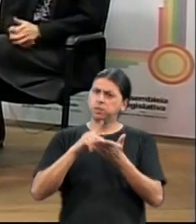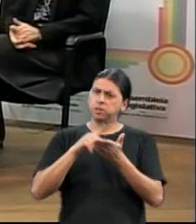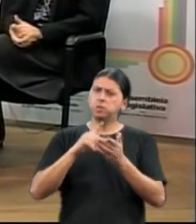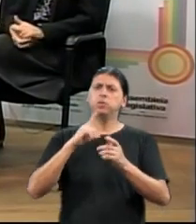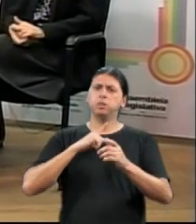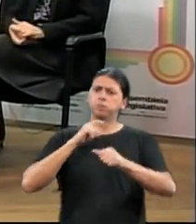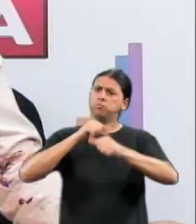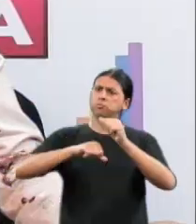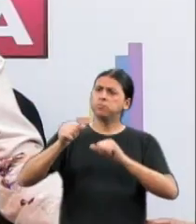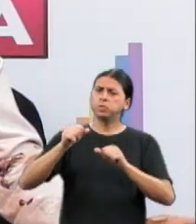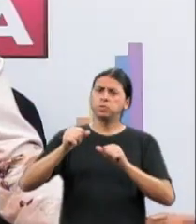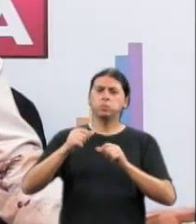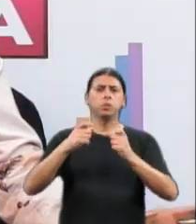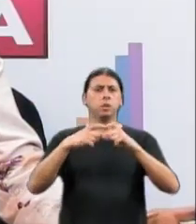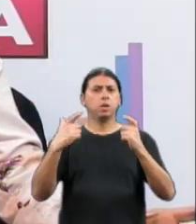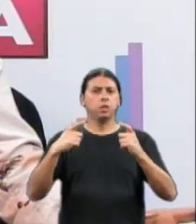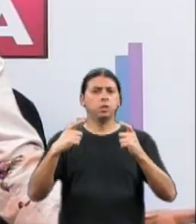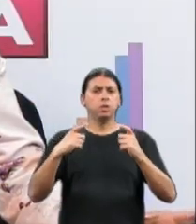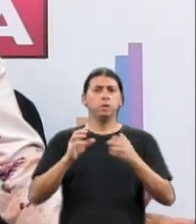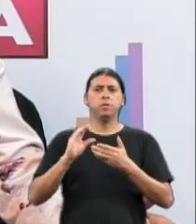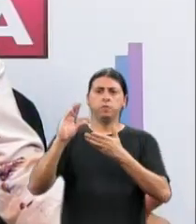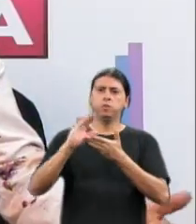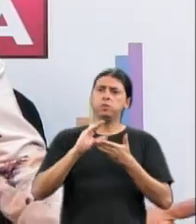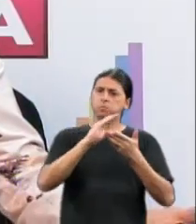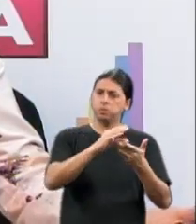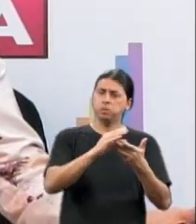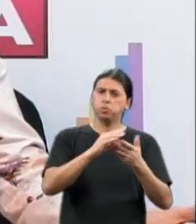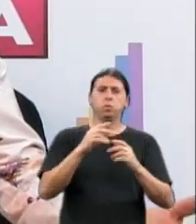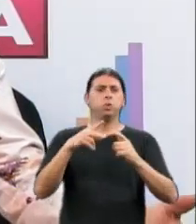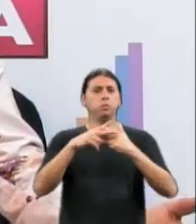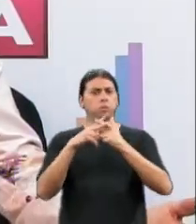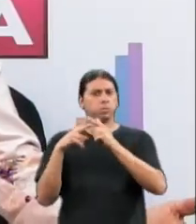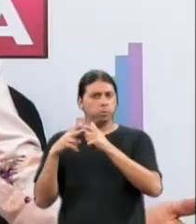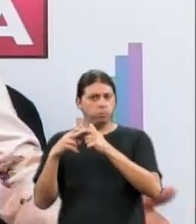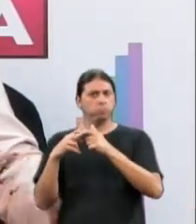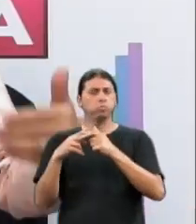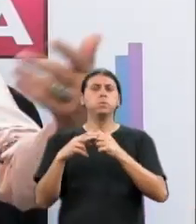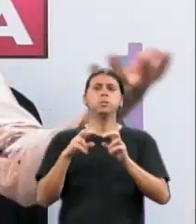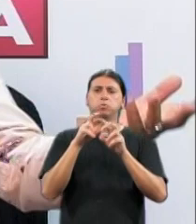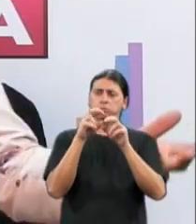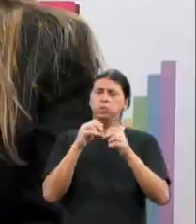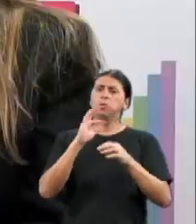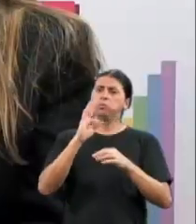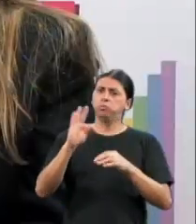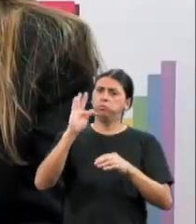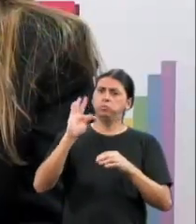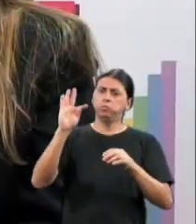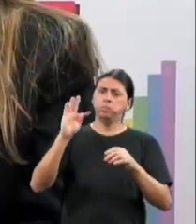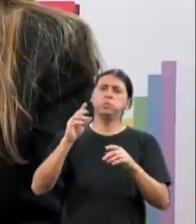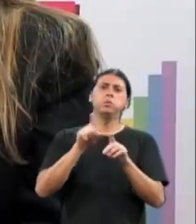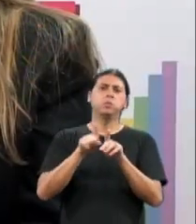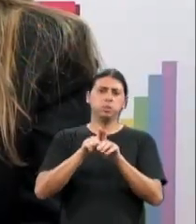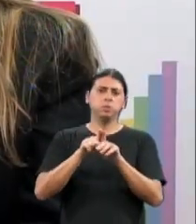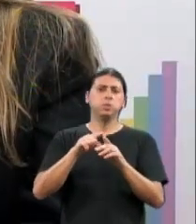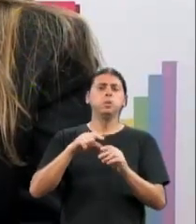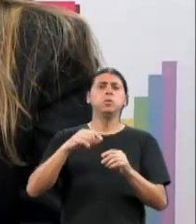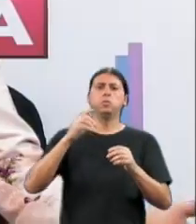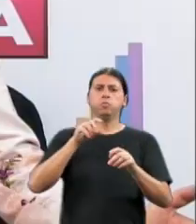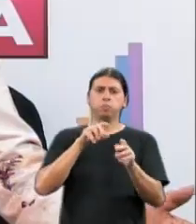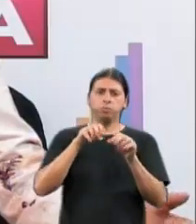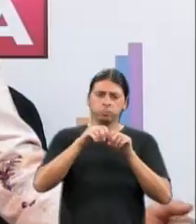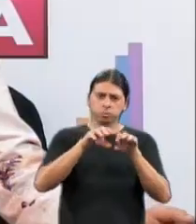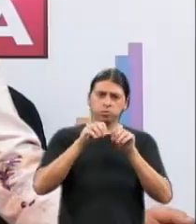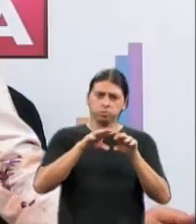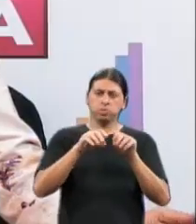inversão. Grande investimento, né, em equipamento para as escolas, para os alunos. E pouca formação. E pouca formação, o que pouca não